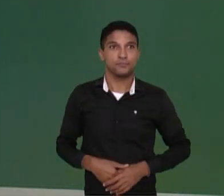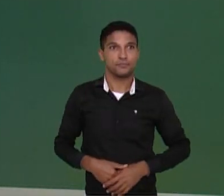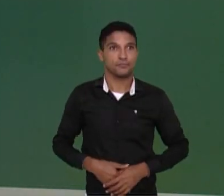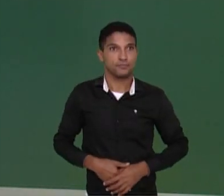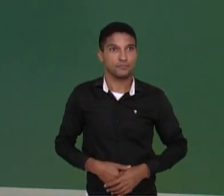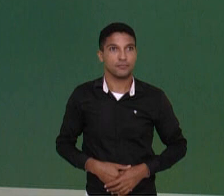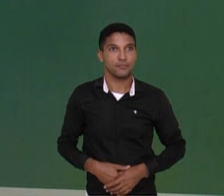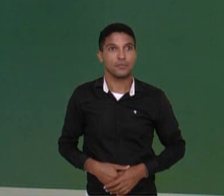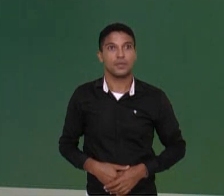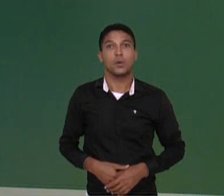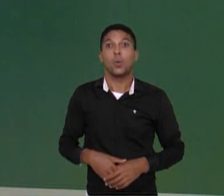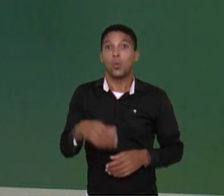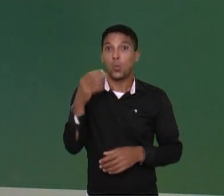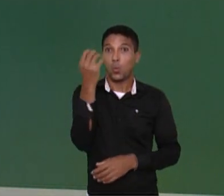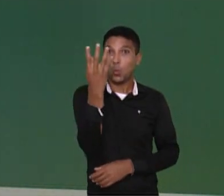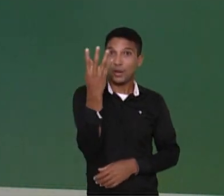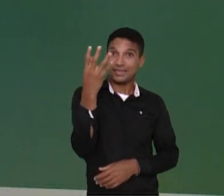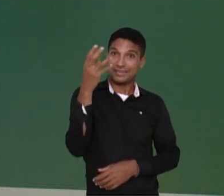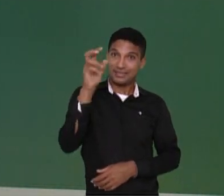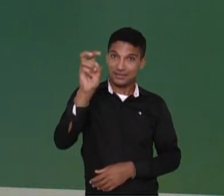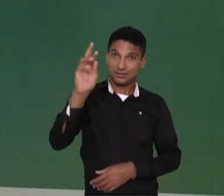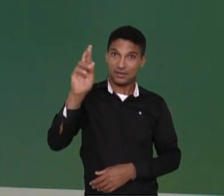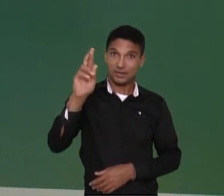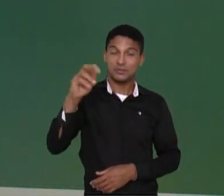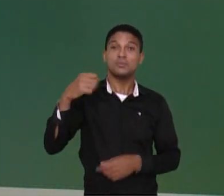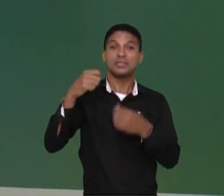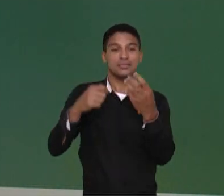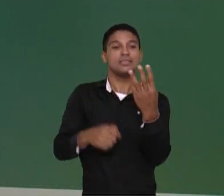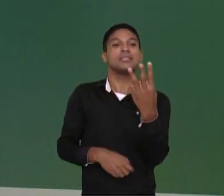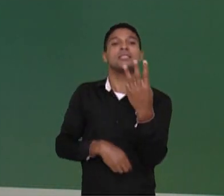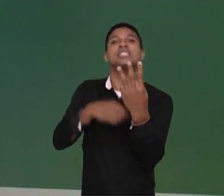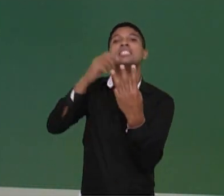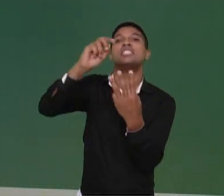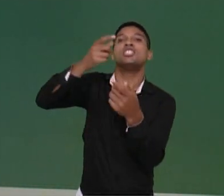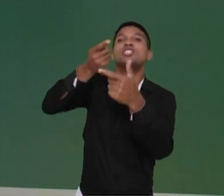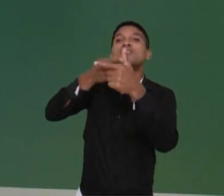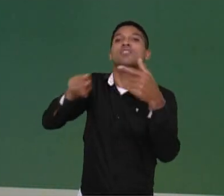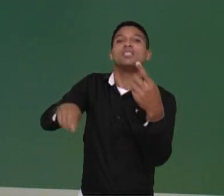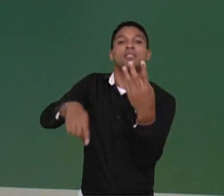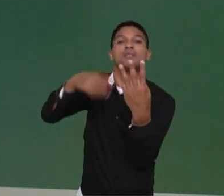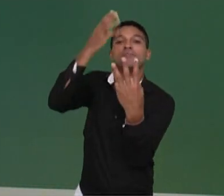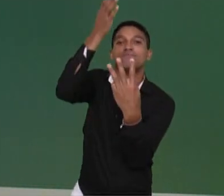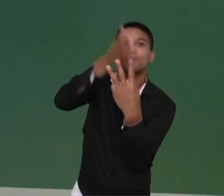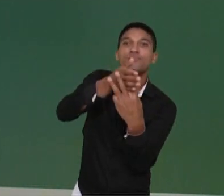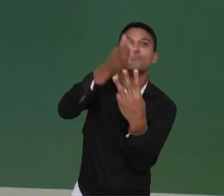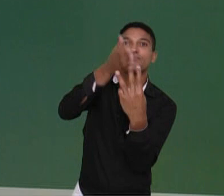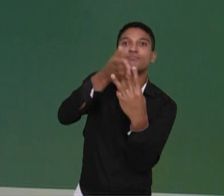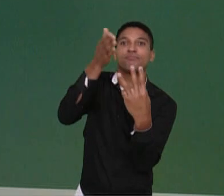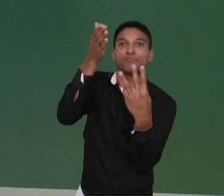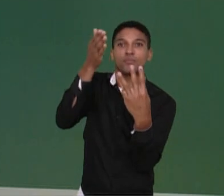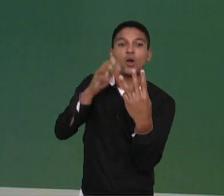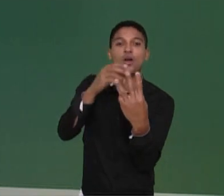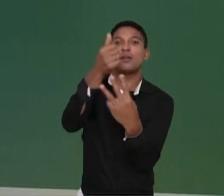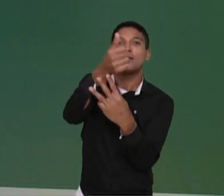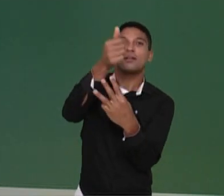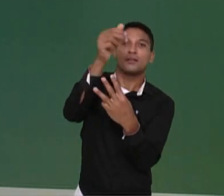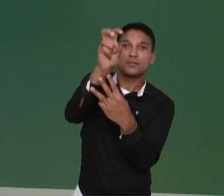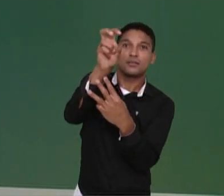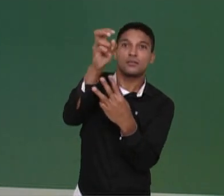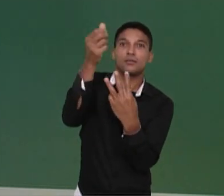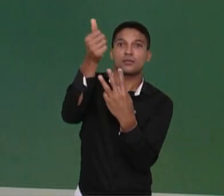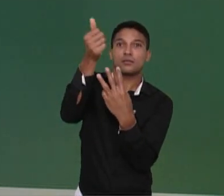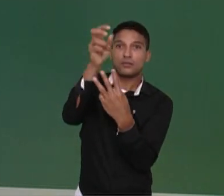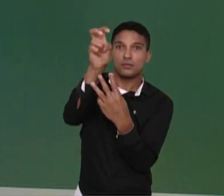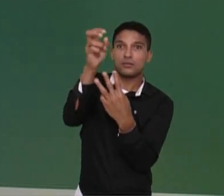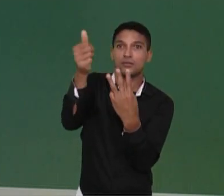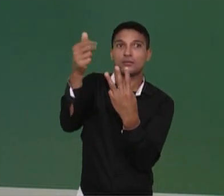ser divididos em 3 partes iguais, não é isso? Então, ó, 15, 15, 15. Só